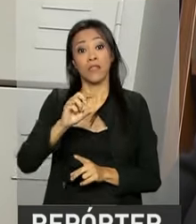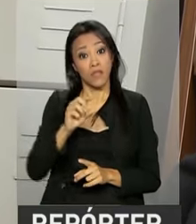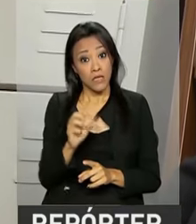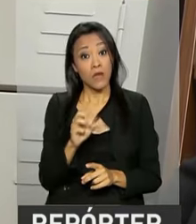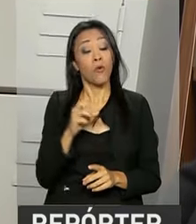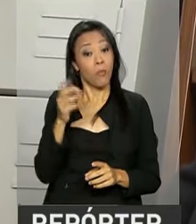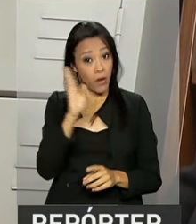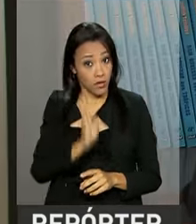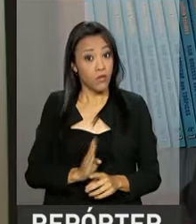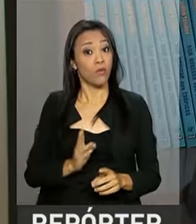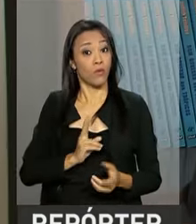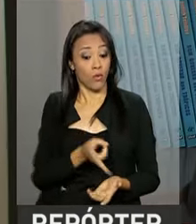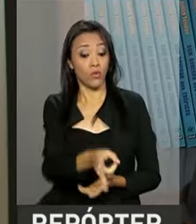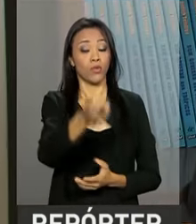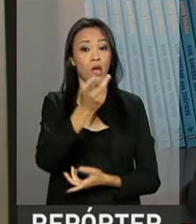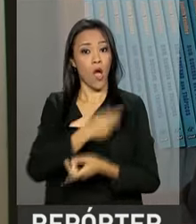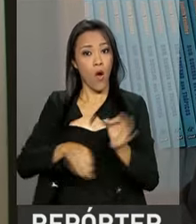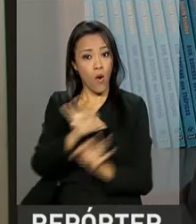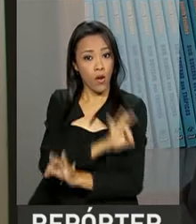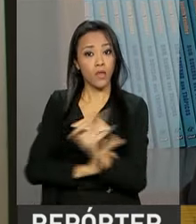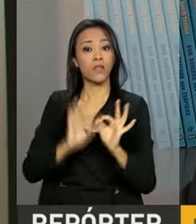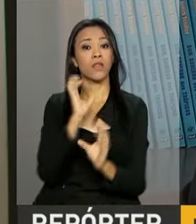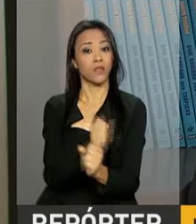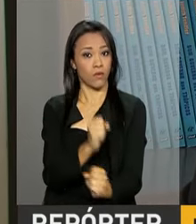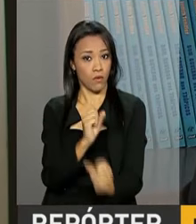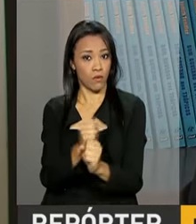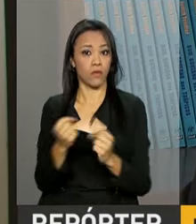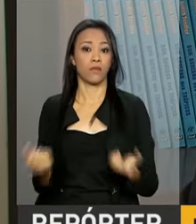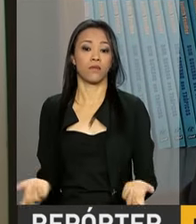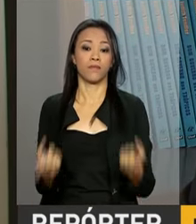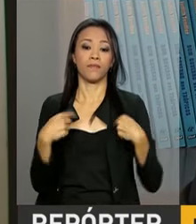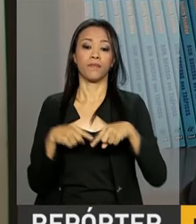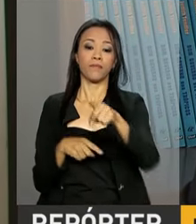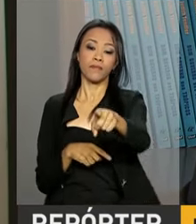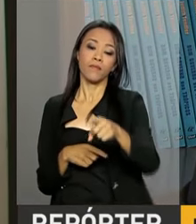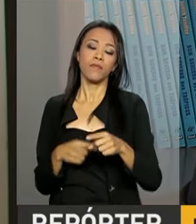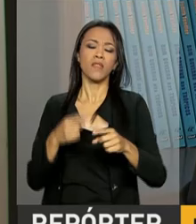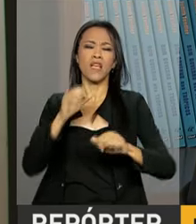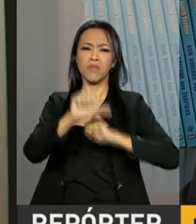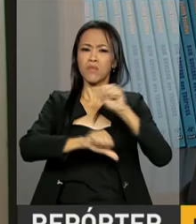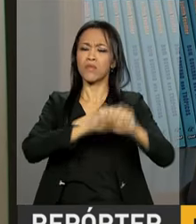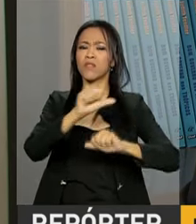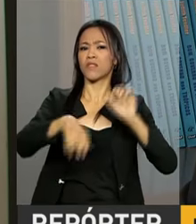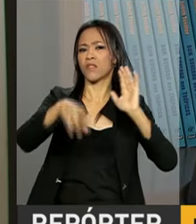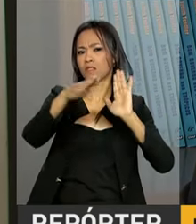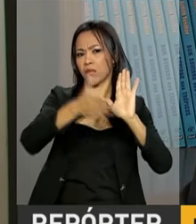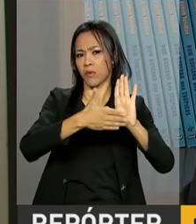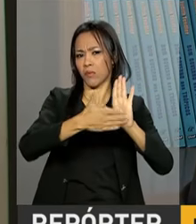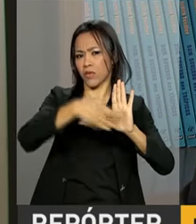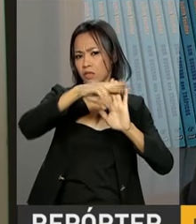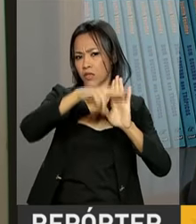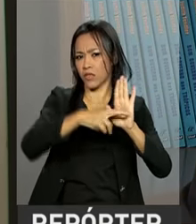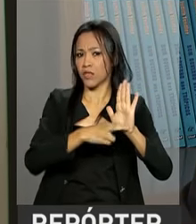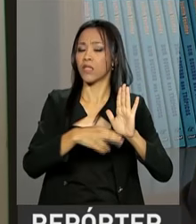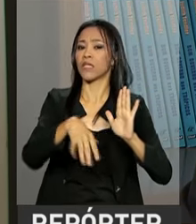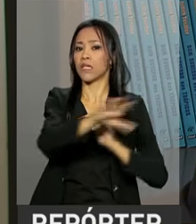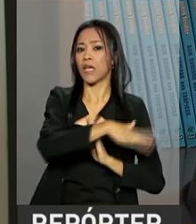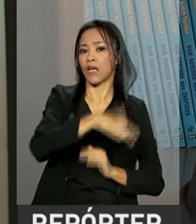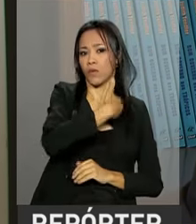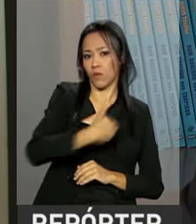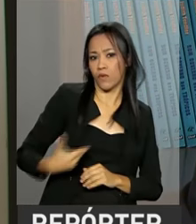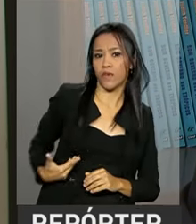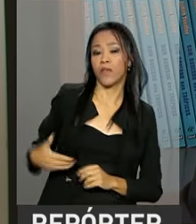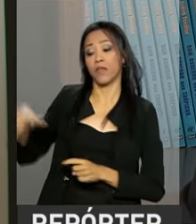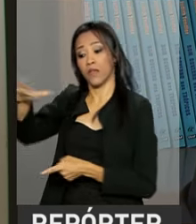contas públicas as reformas ligados no setor público e também as ligados ao setor produtivo no sentido